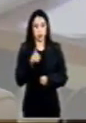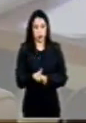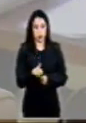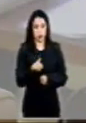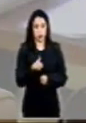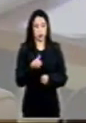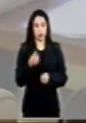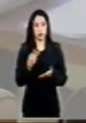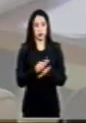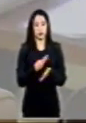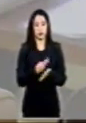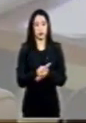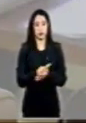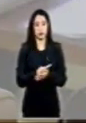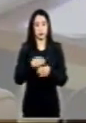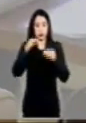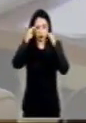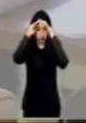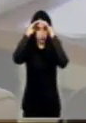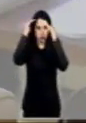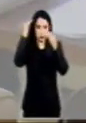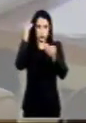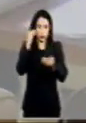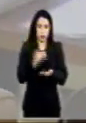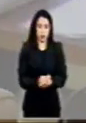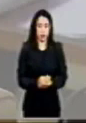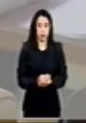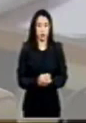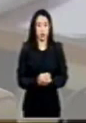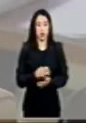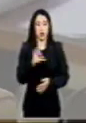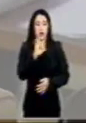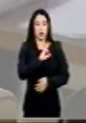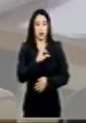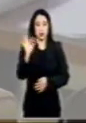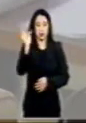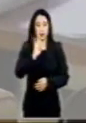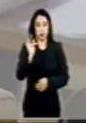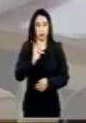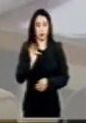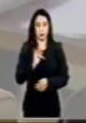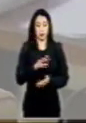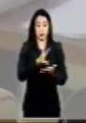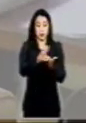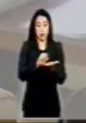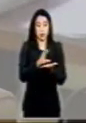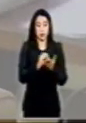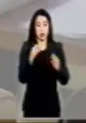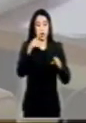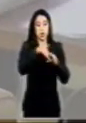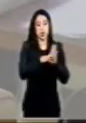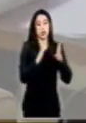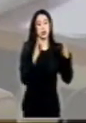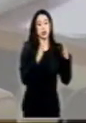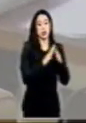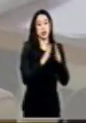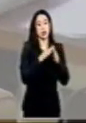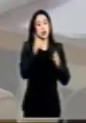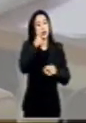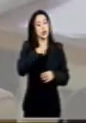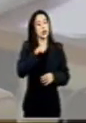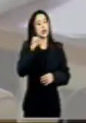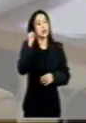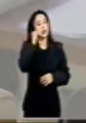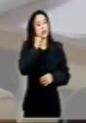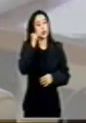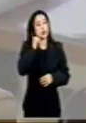determinação judicial, o Departamento de Polícia Federal realizou buscas domiciliares na residência funcional da senadora da República,